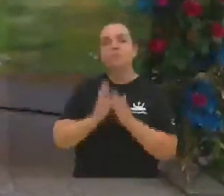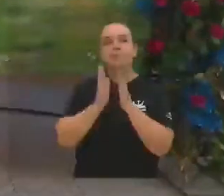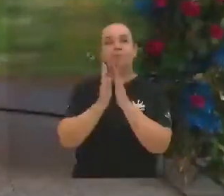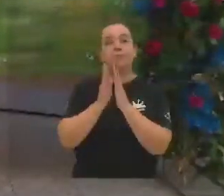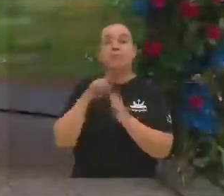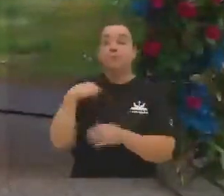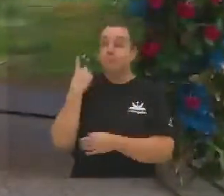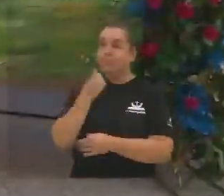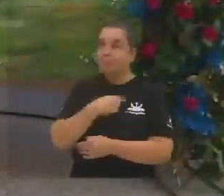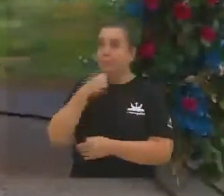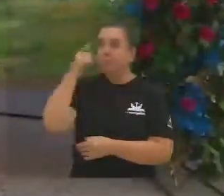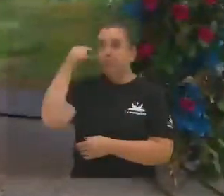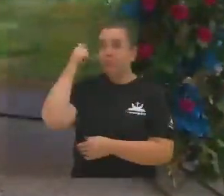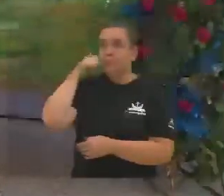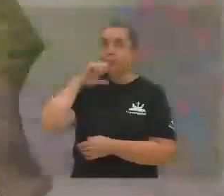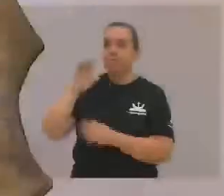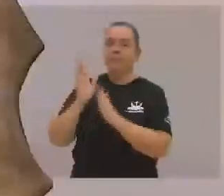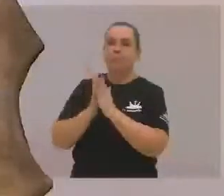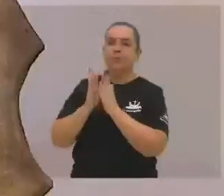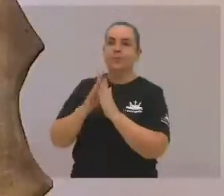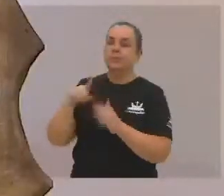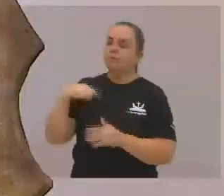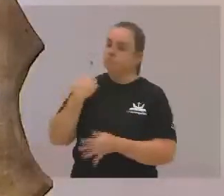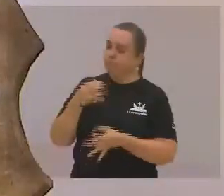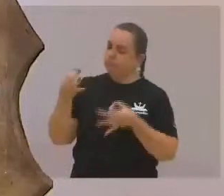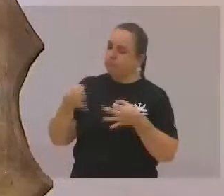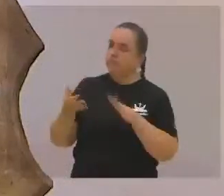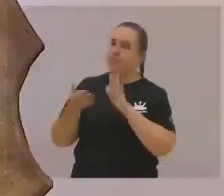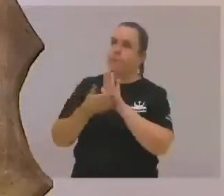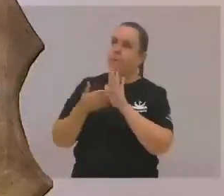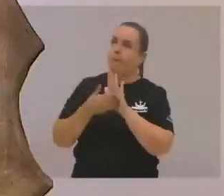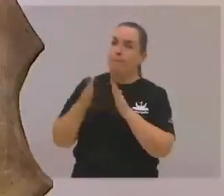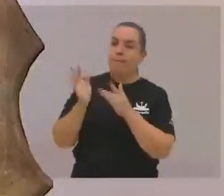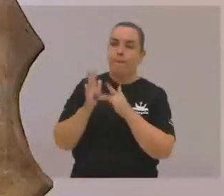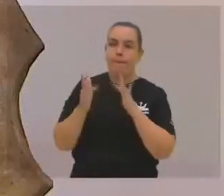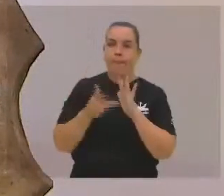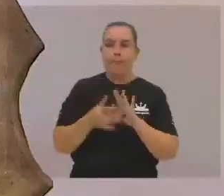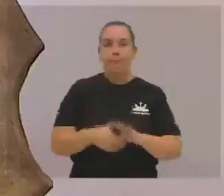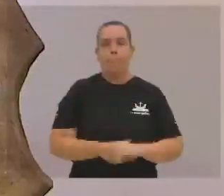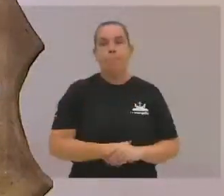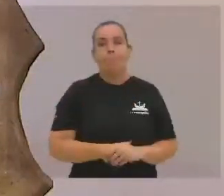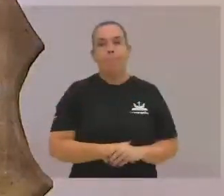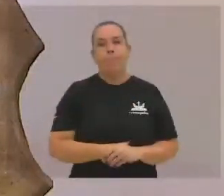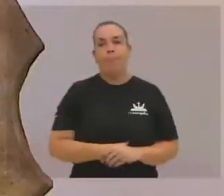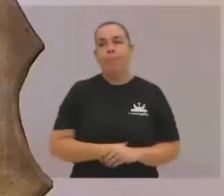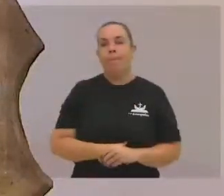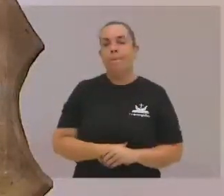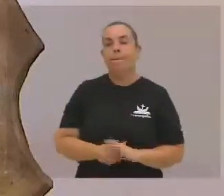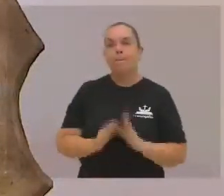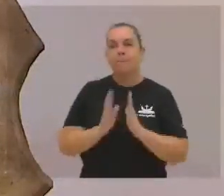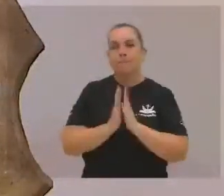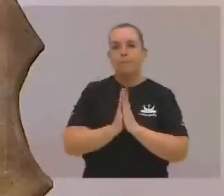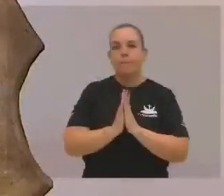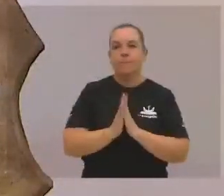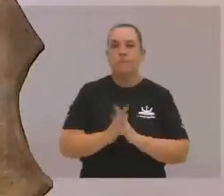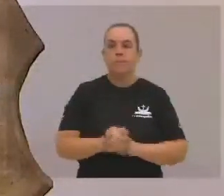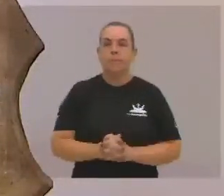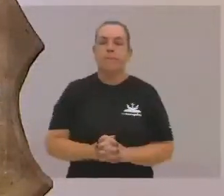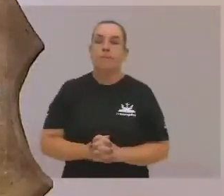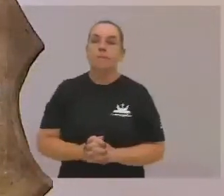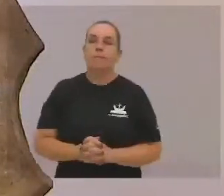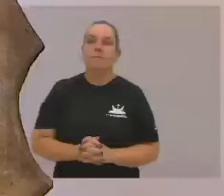nós, Santa Mãe de Deus, para que sejamos dignos das promessas de Cristo. Amém. Nada